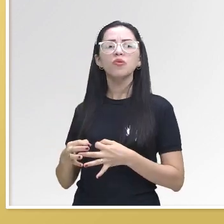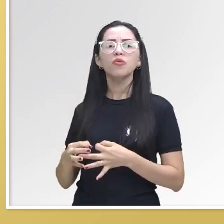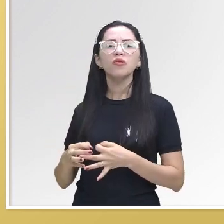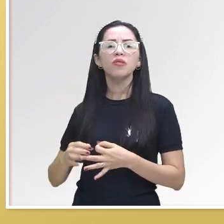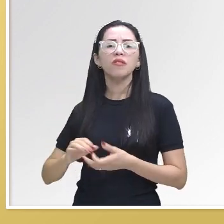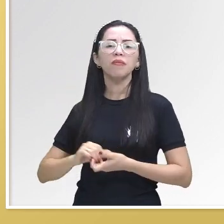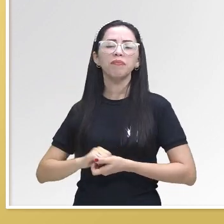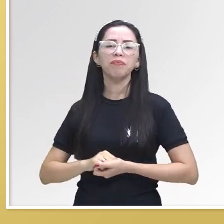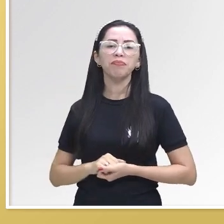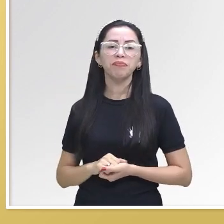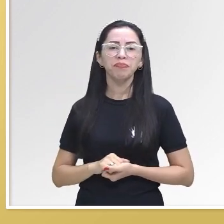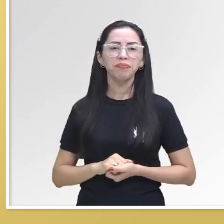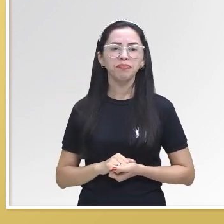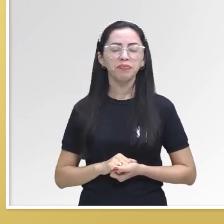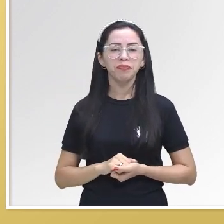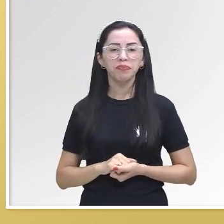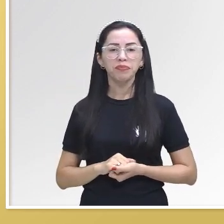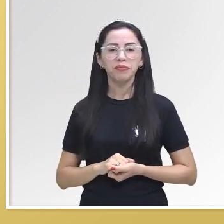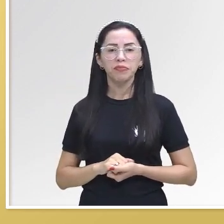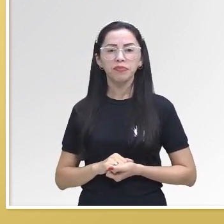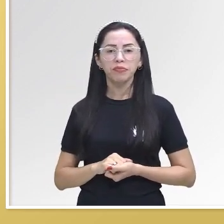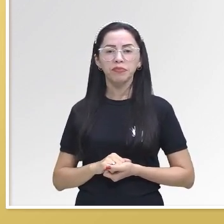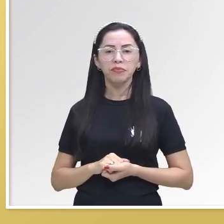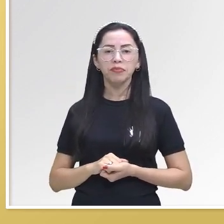antes da sobremesa.